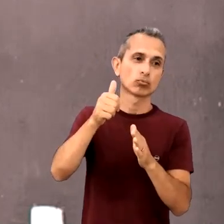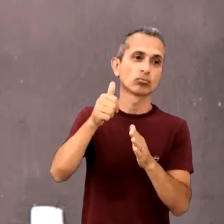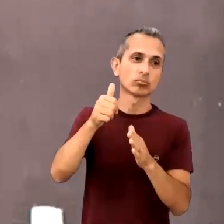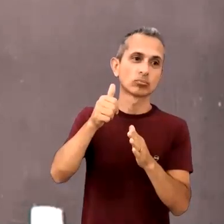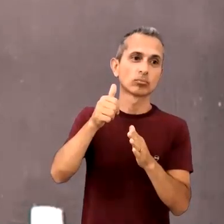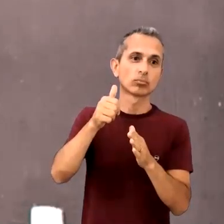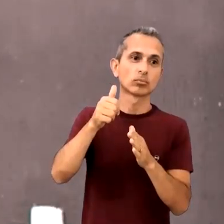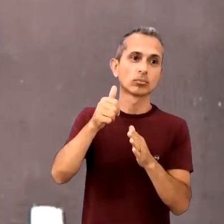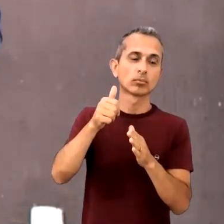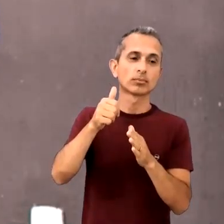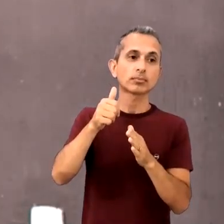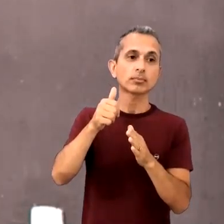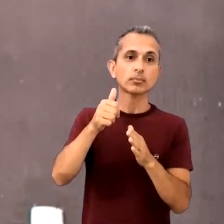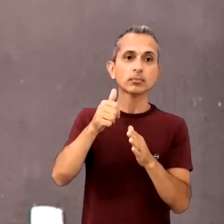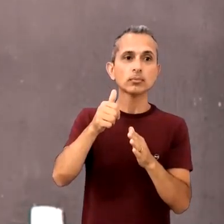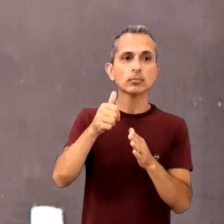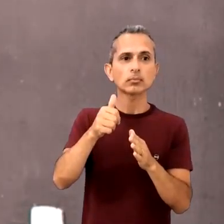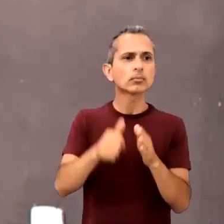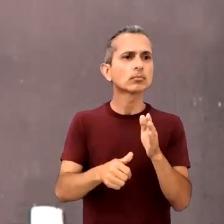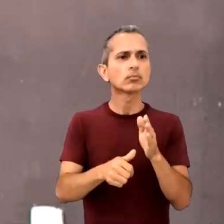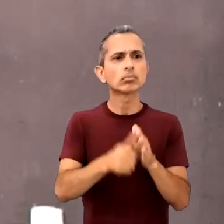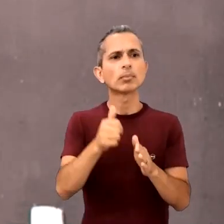e pegar o coroa.